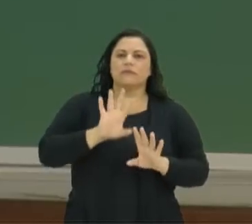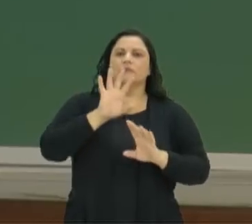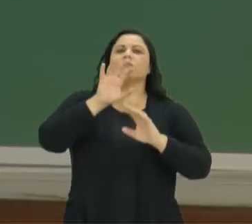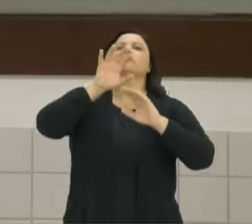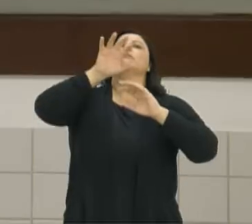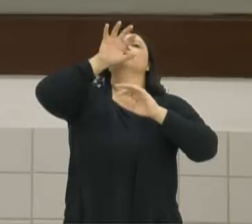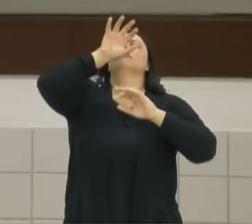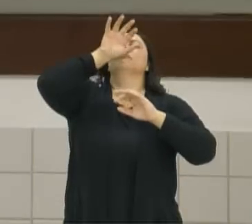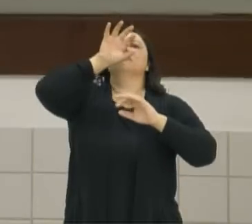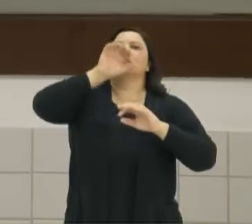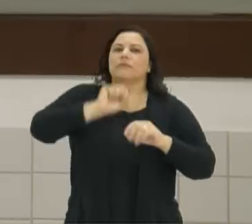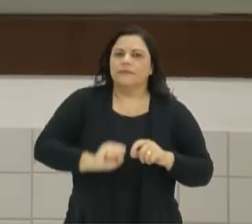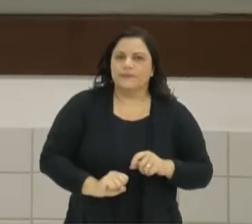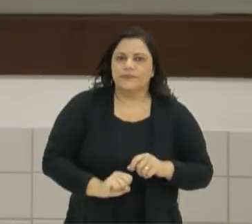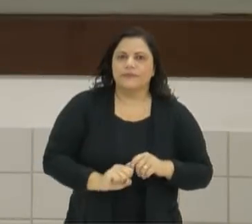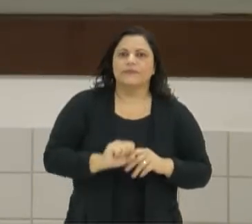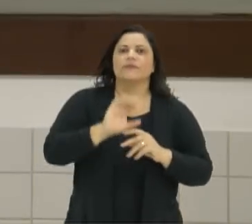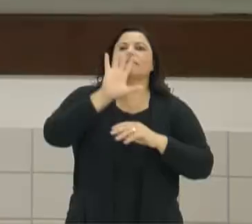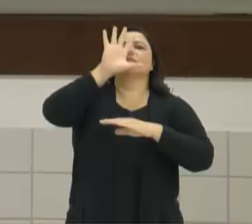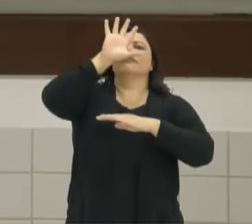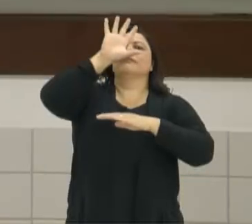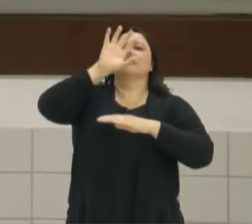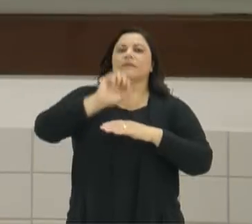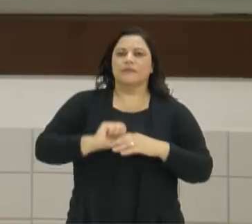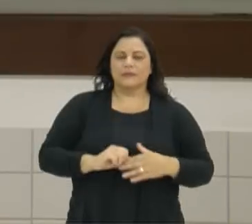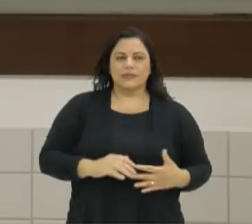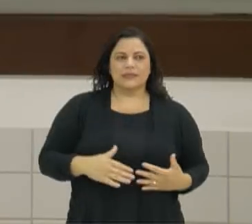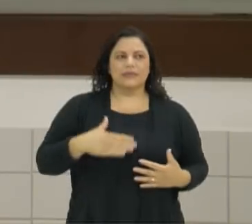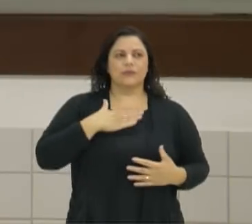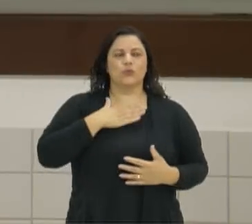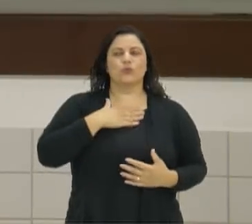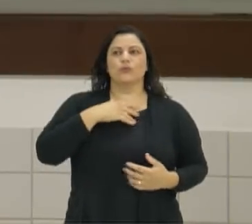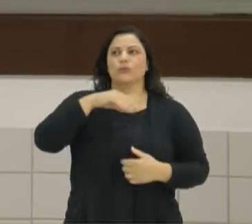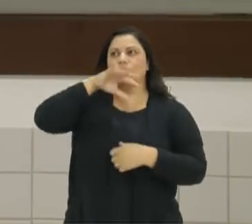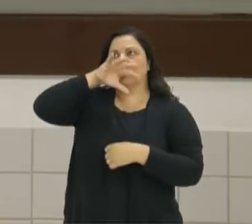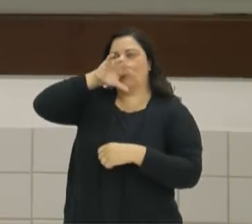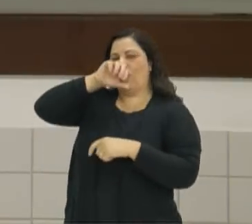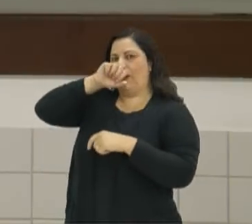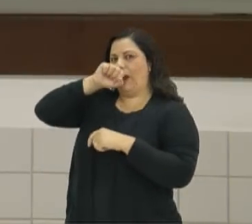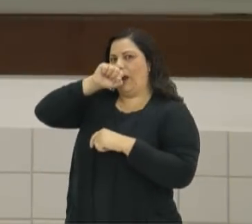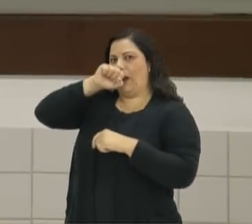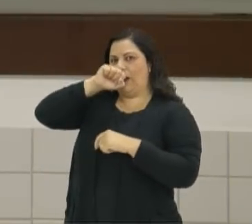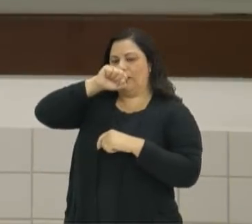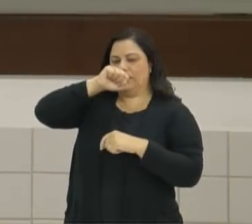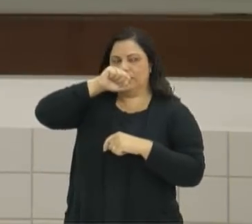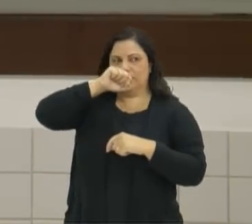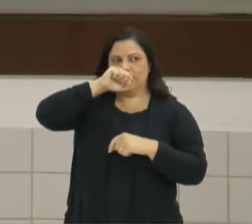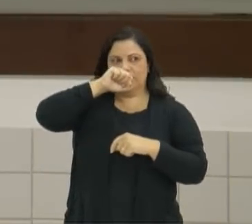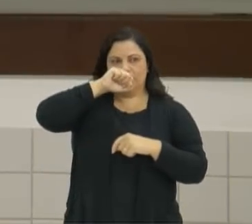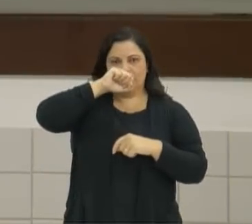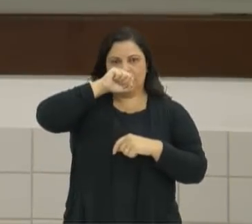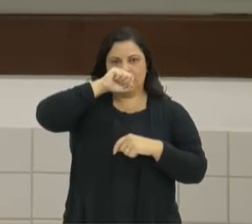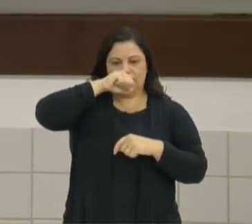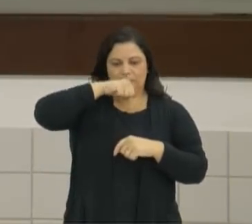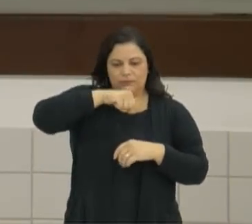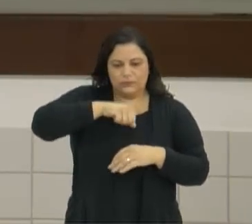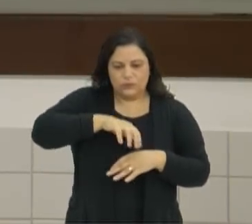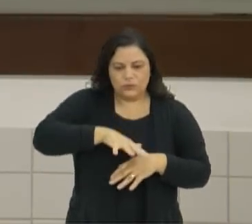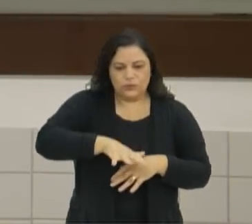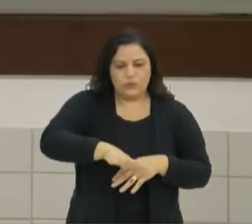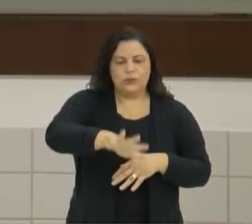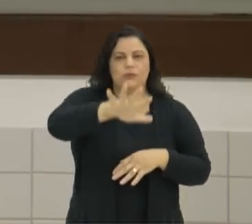cabeça, quando tira a cabeça para frente, puxa o ar pela boca, quando volta a cabeça para dentro da